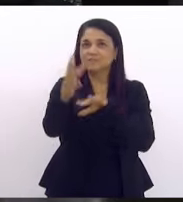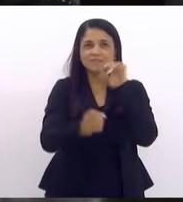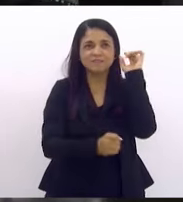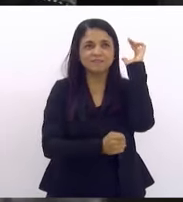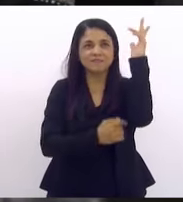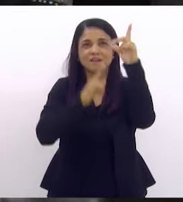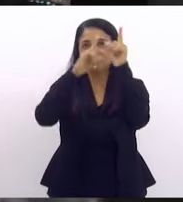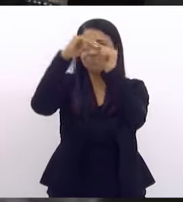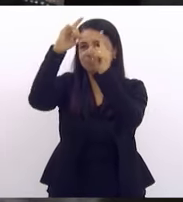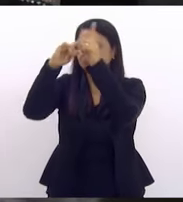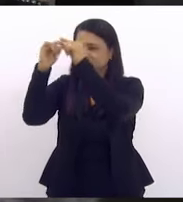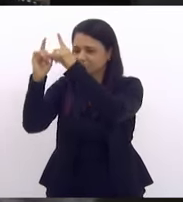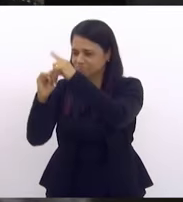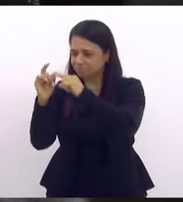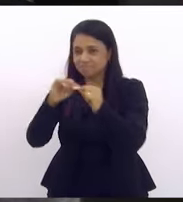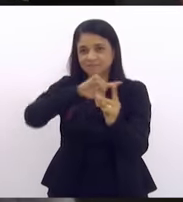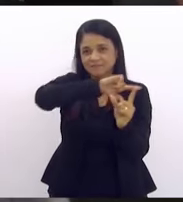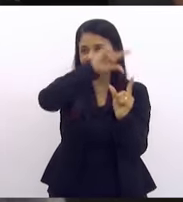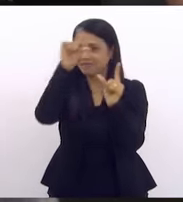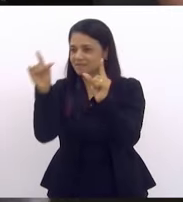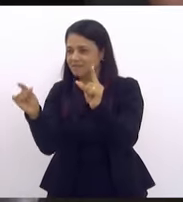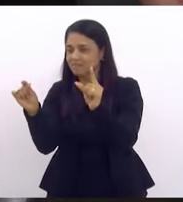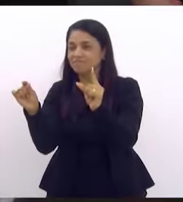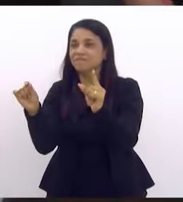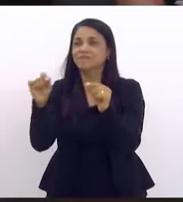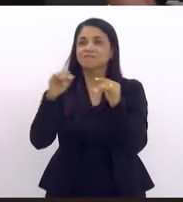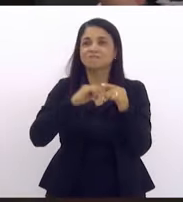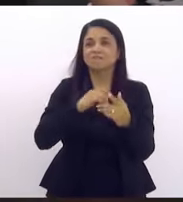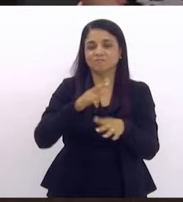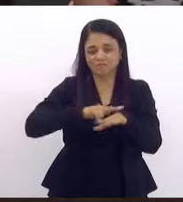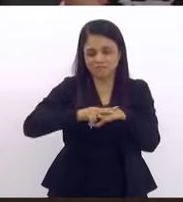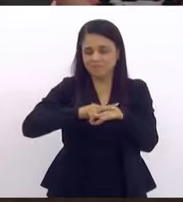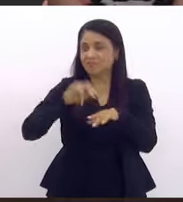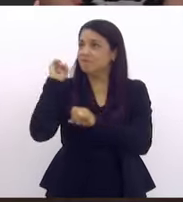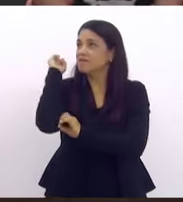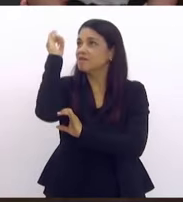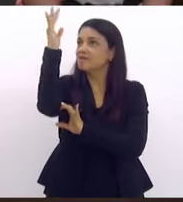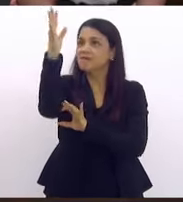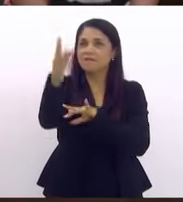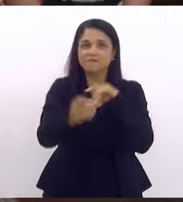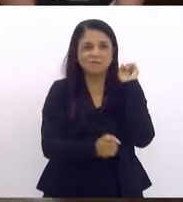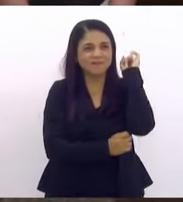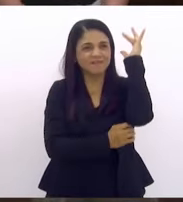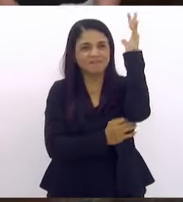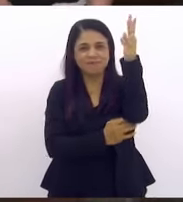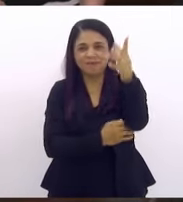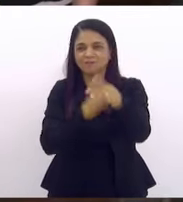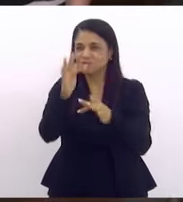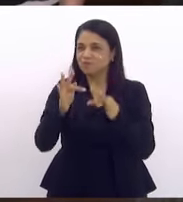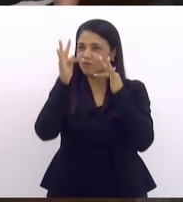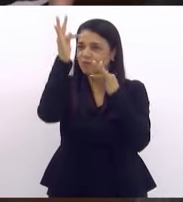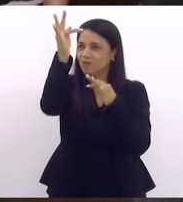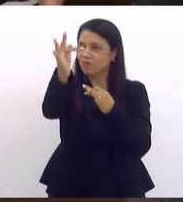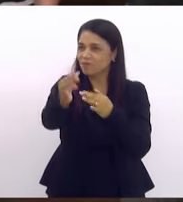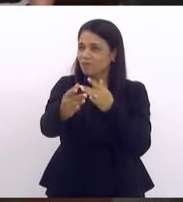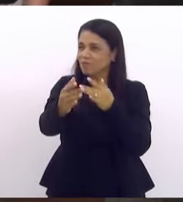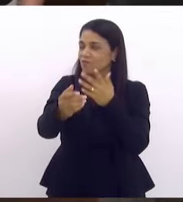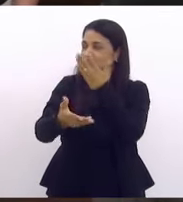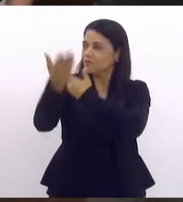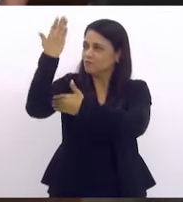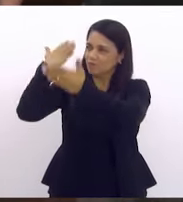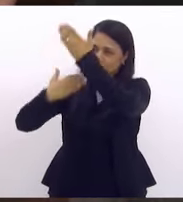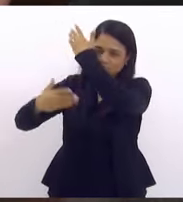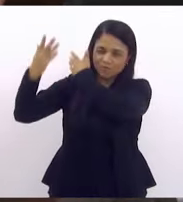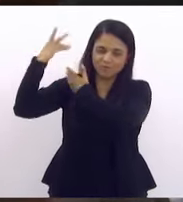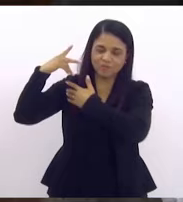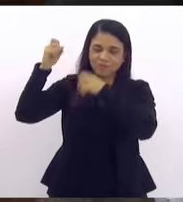os dentas estrelado fe te conver de louro desta flâmula mas no futuro e glória